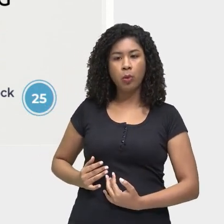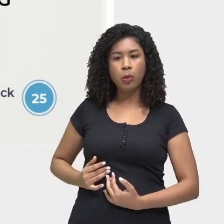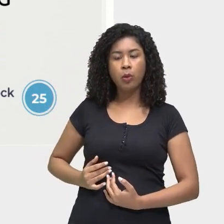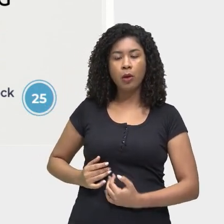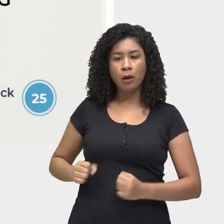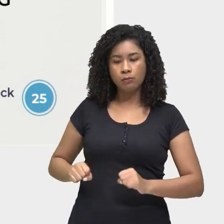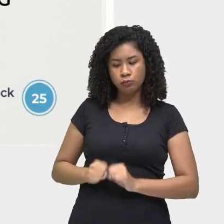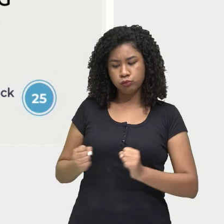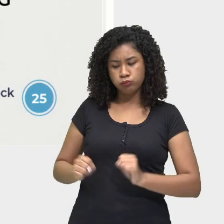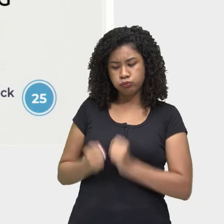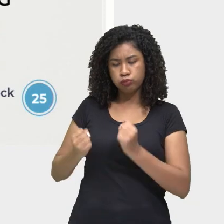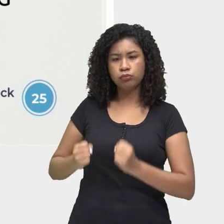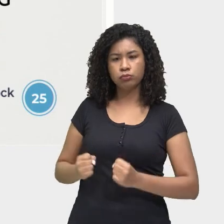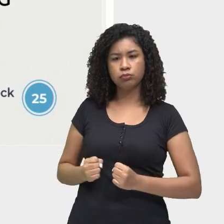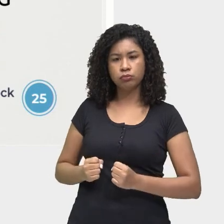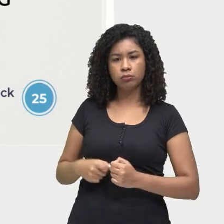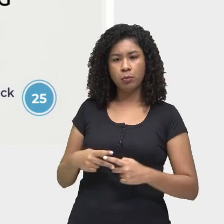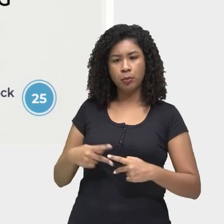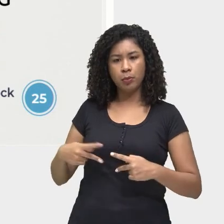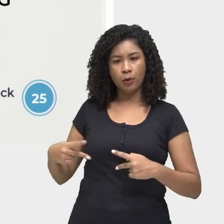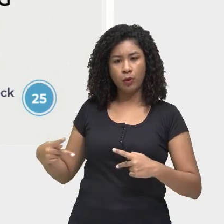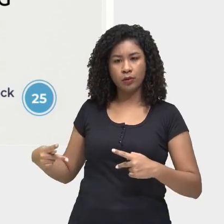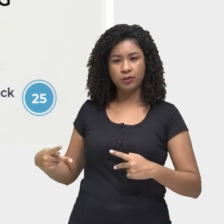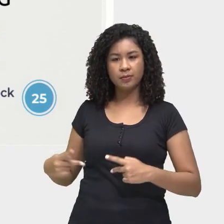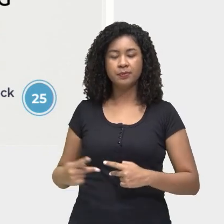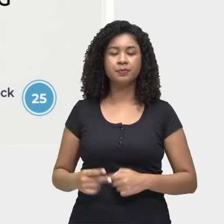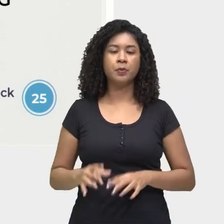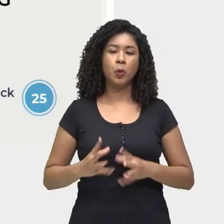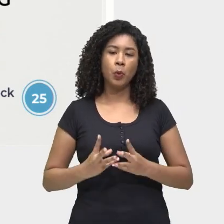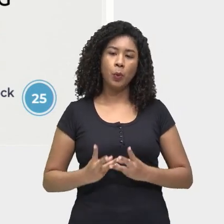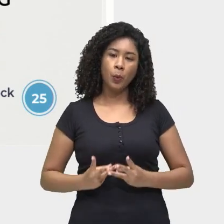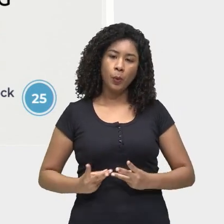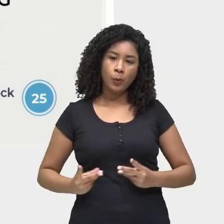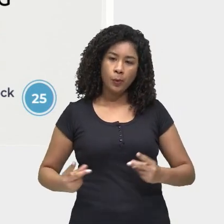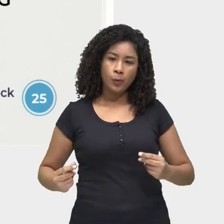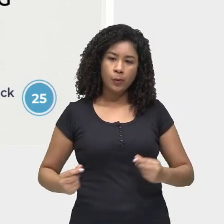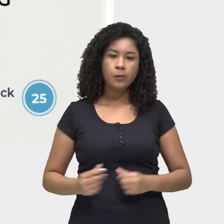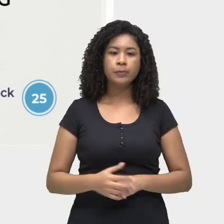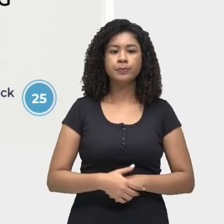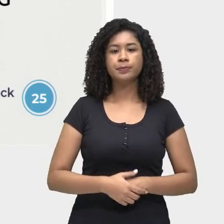né? Nós temos ainda a letra F